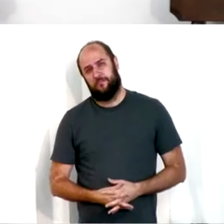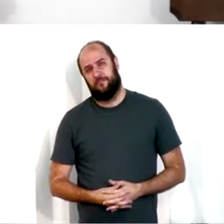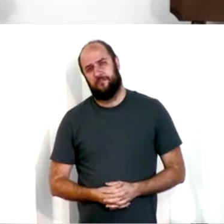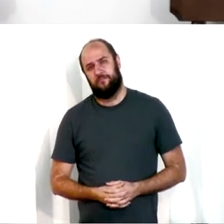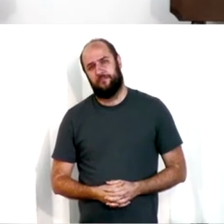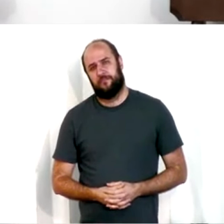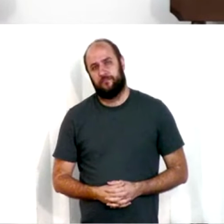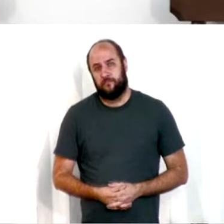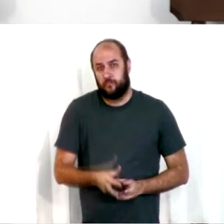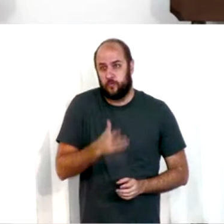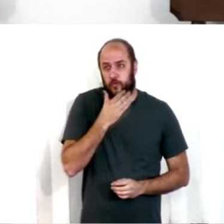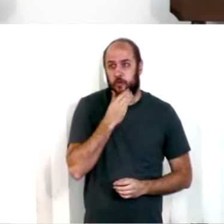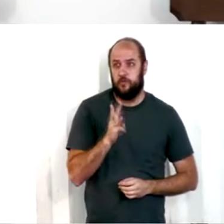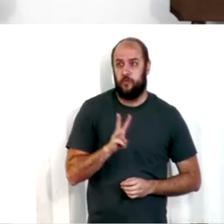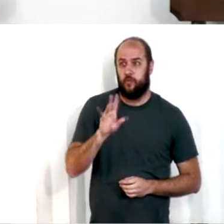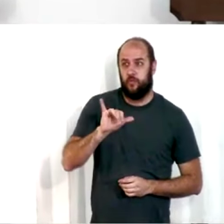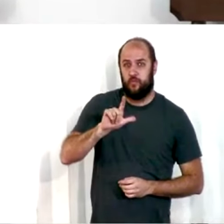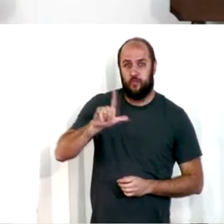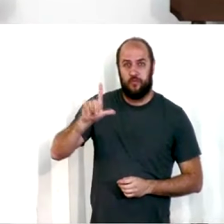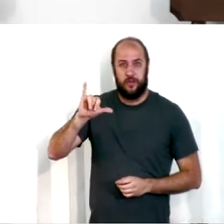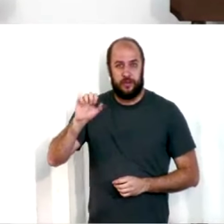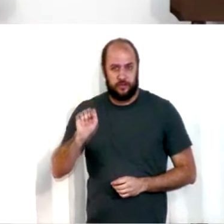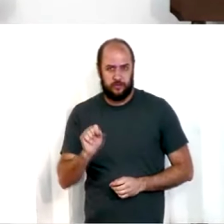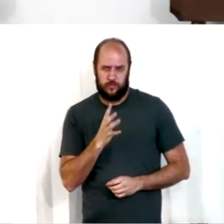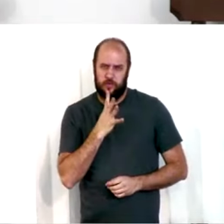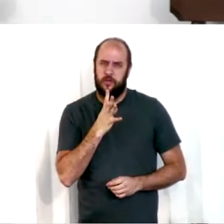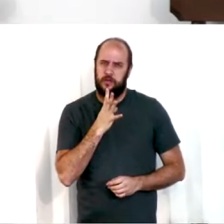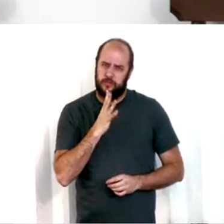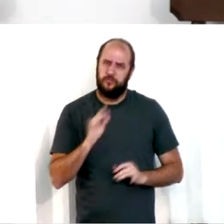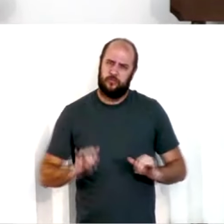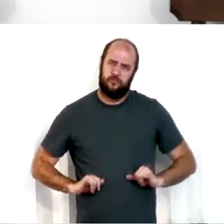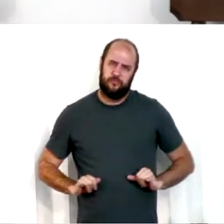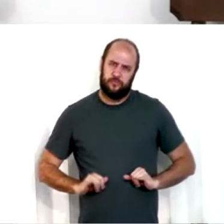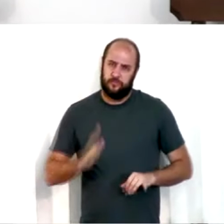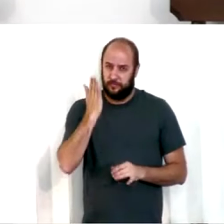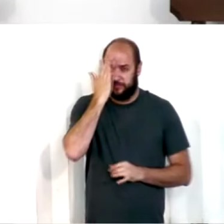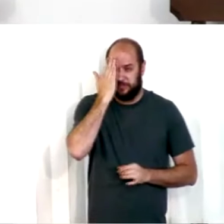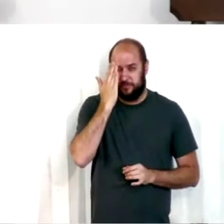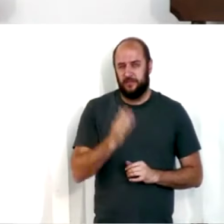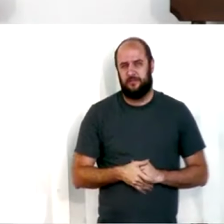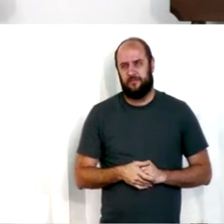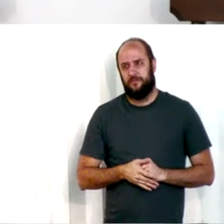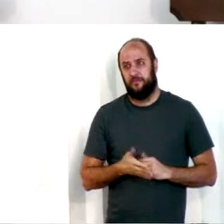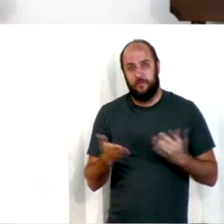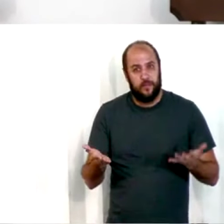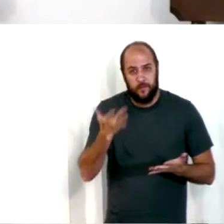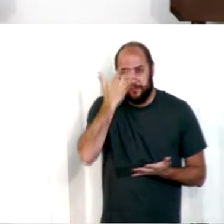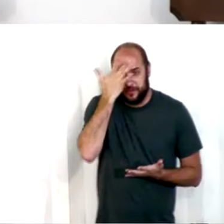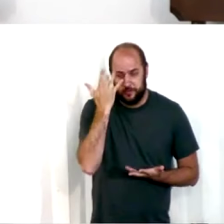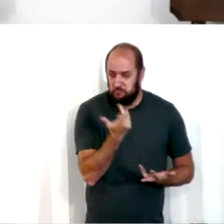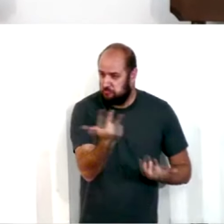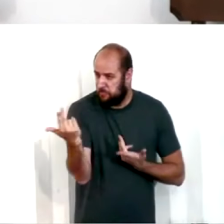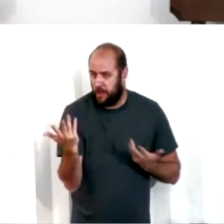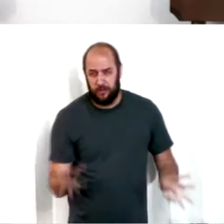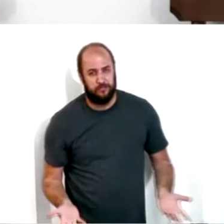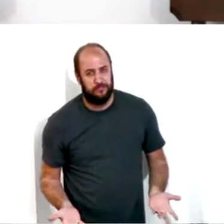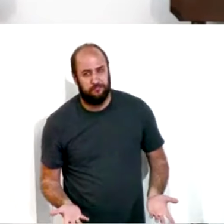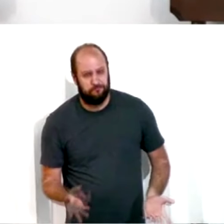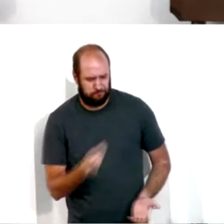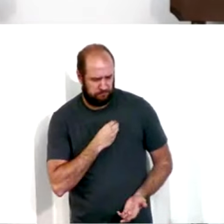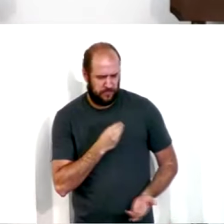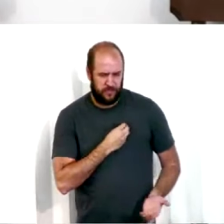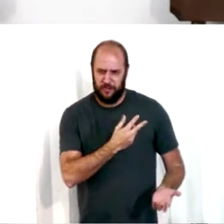Willis Banks e Dona Vicência certamente conheciam o que isso significa. Meus irmãos, eles são pessoas semelhantes a nós, pecadoras